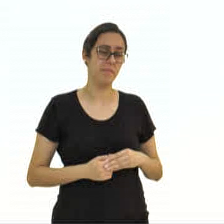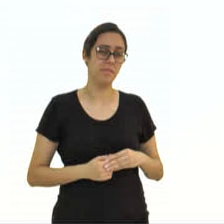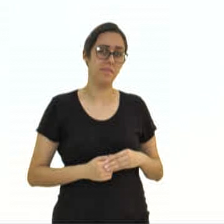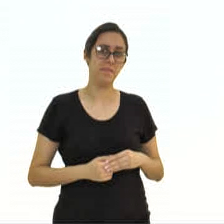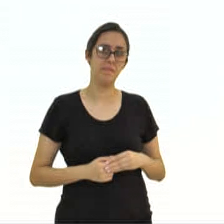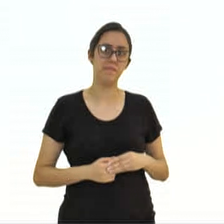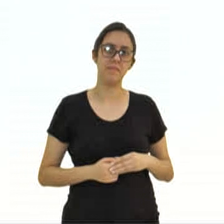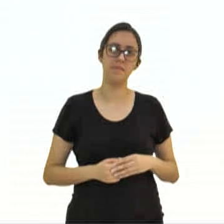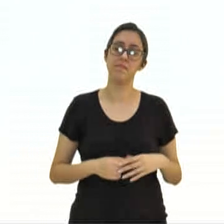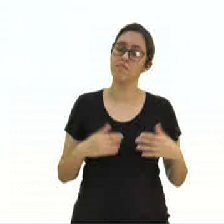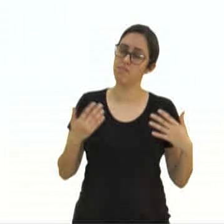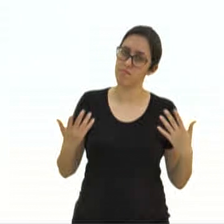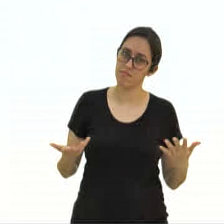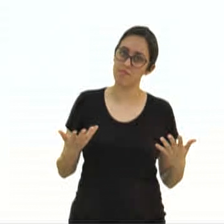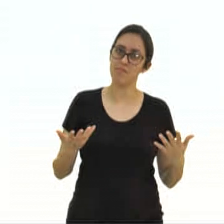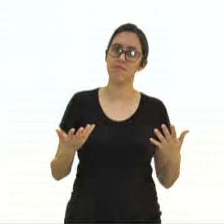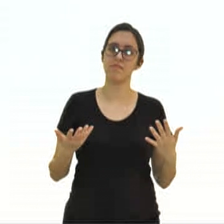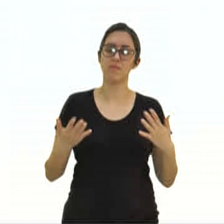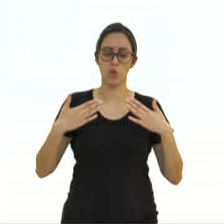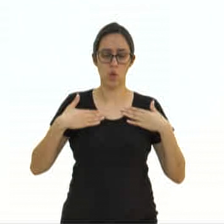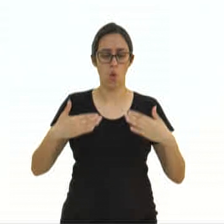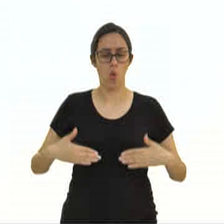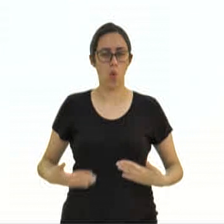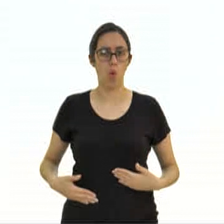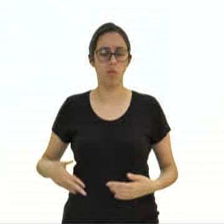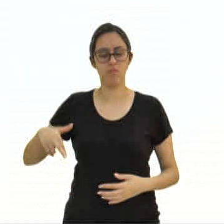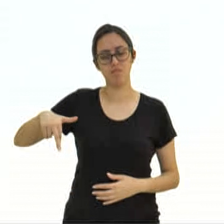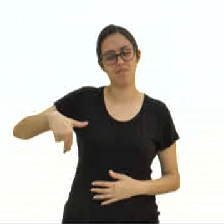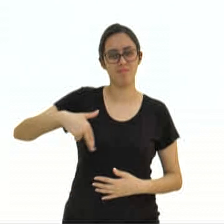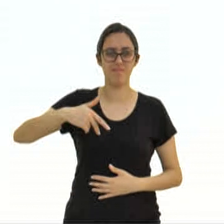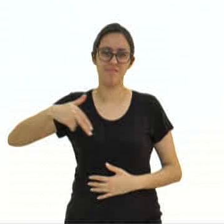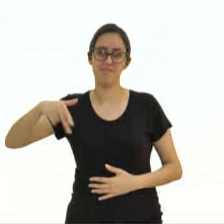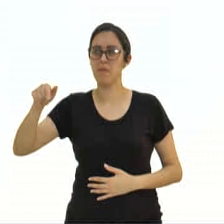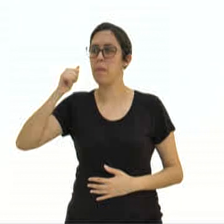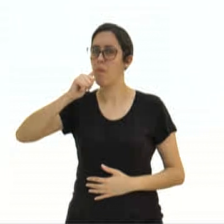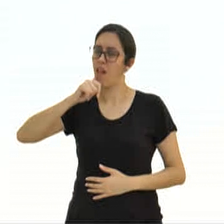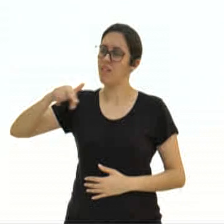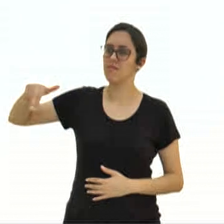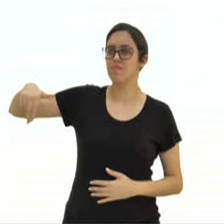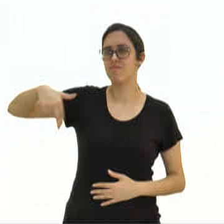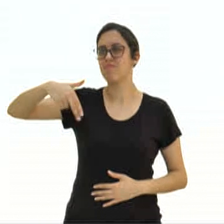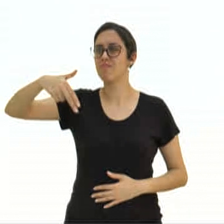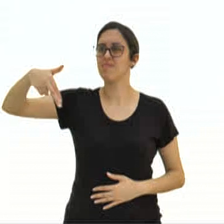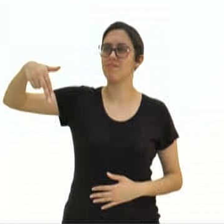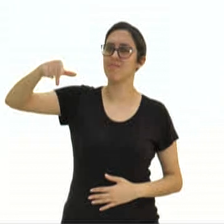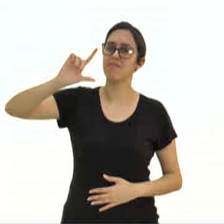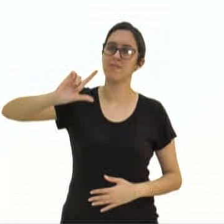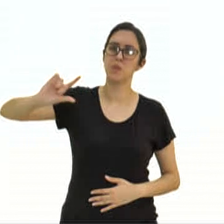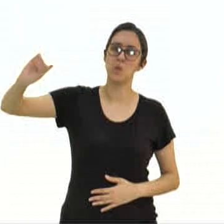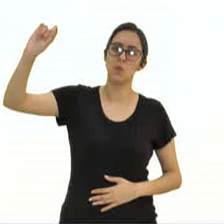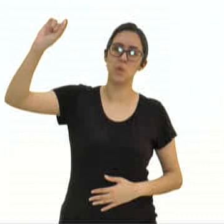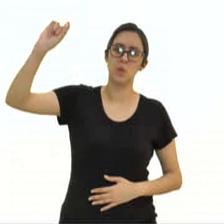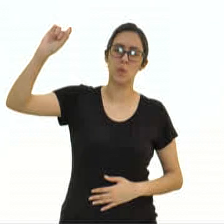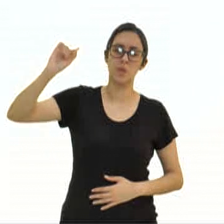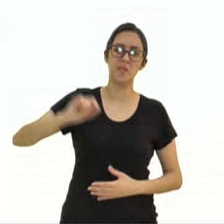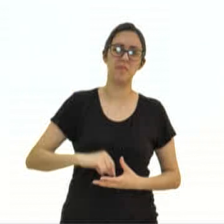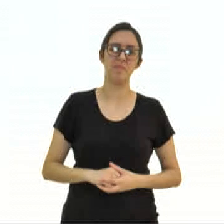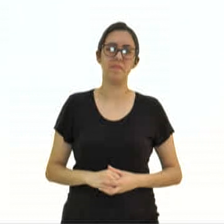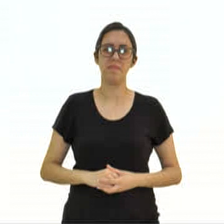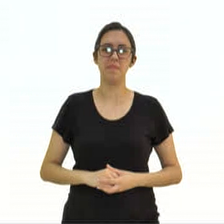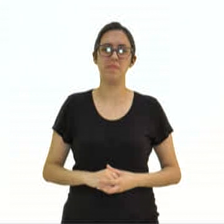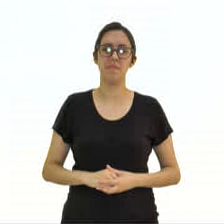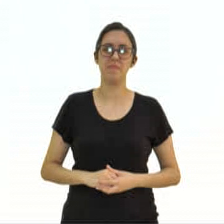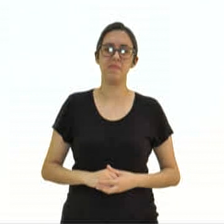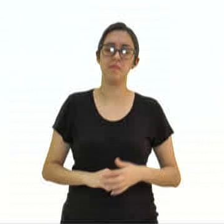E com o mesmo balanço do corpo, Conceição enfiou pelo corredor dentro, pisando mansinho. Saí